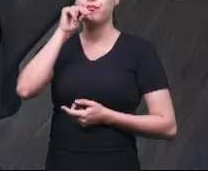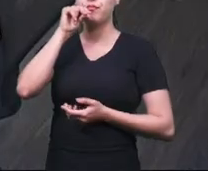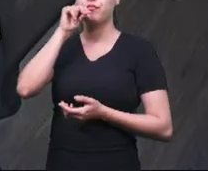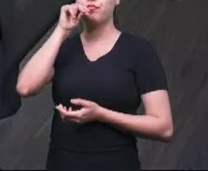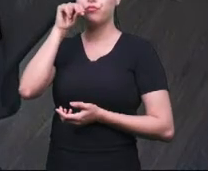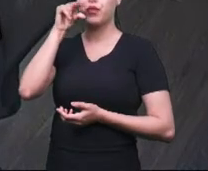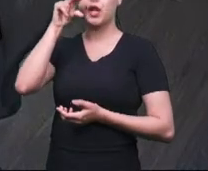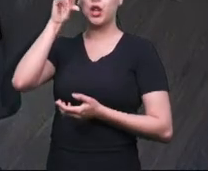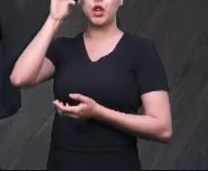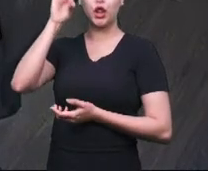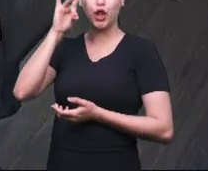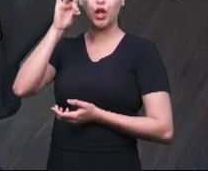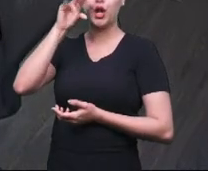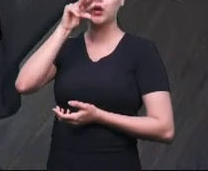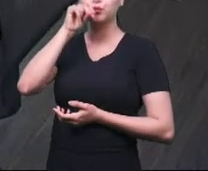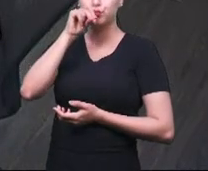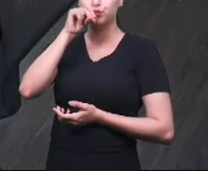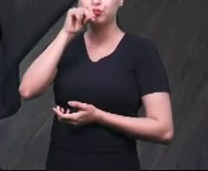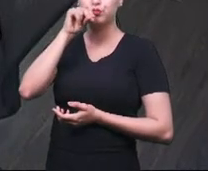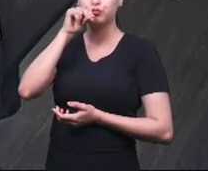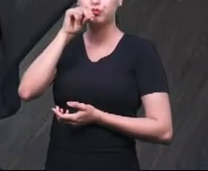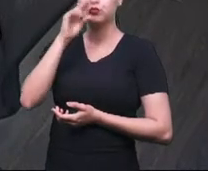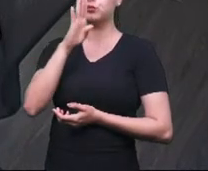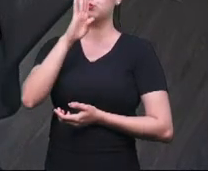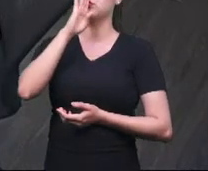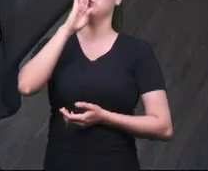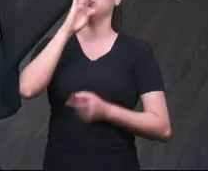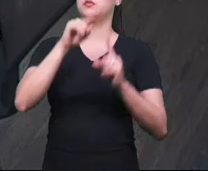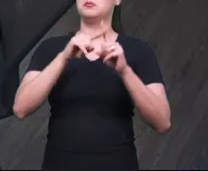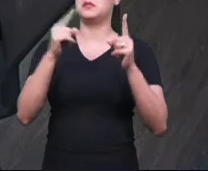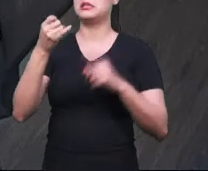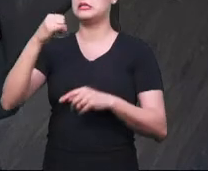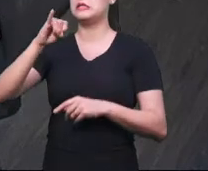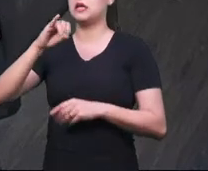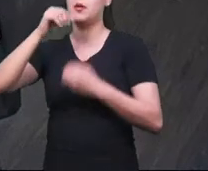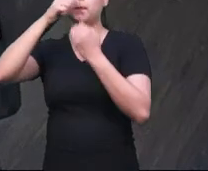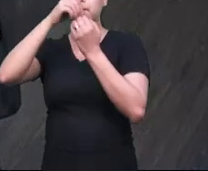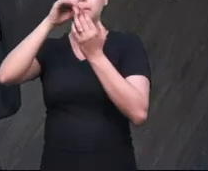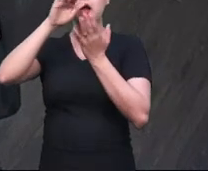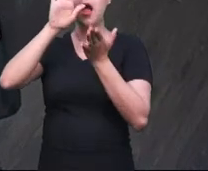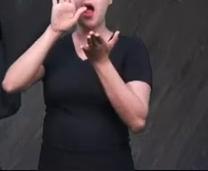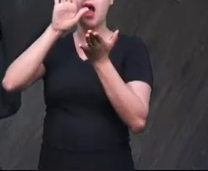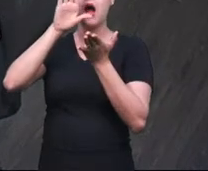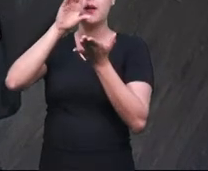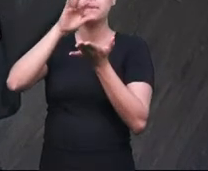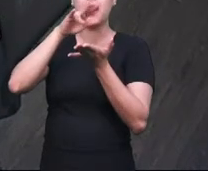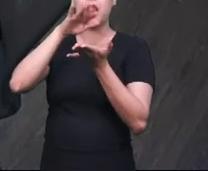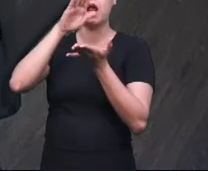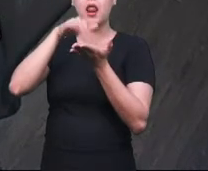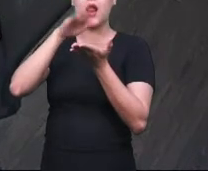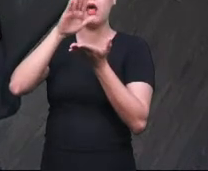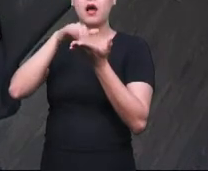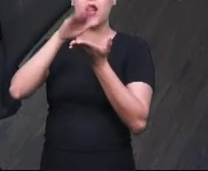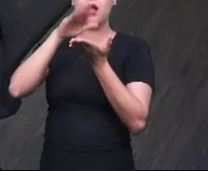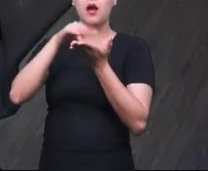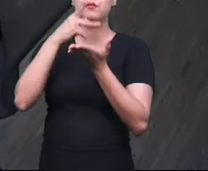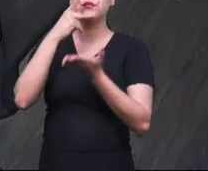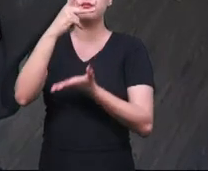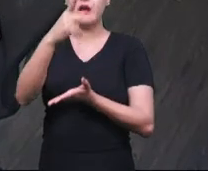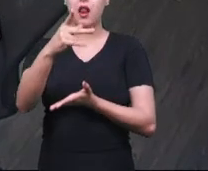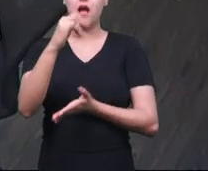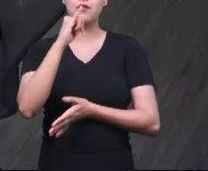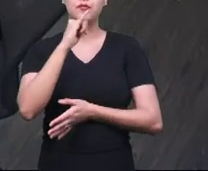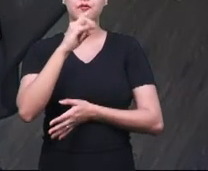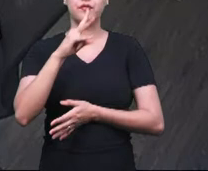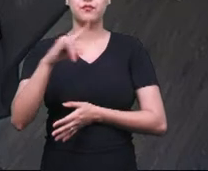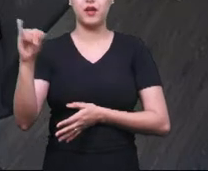Mas quando eu abrir a tua boca, tu falarás. Então eu entendi que sim, é ir de pregar o evangelho a toda